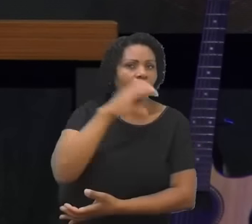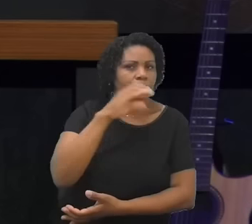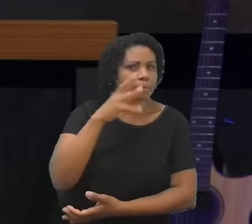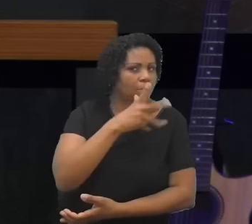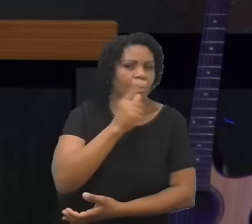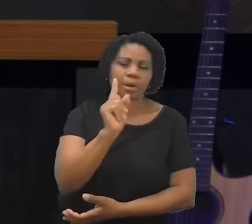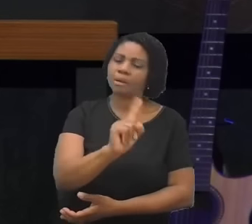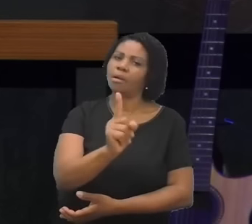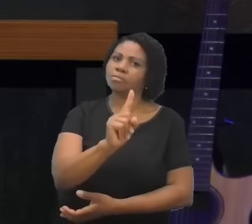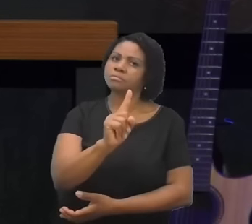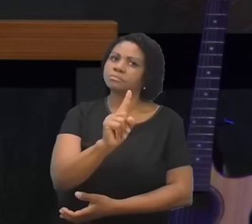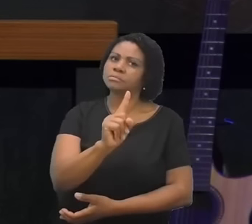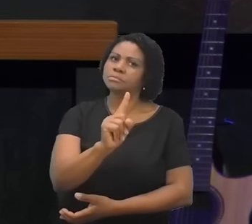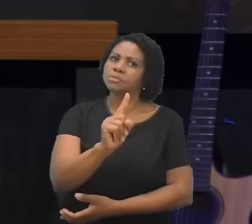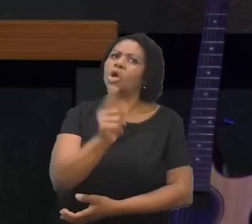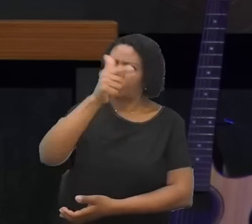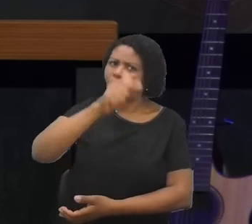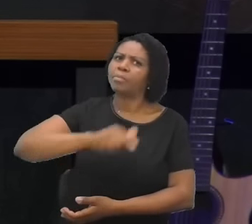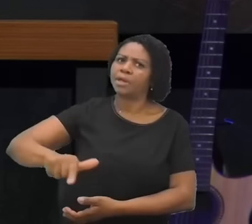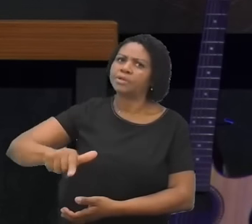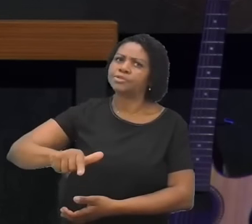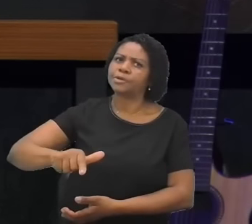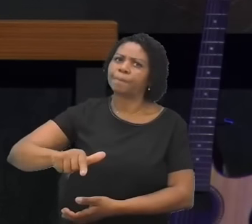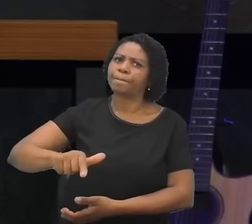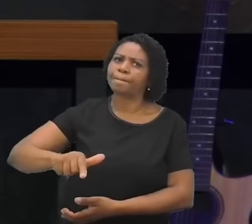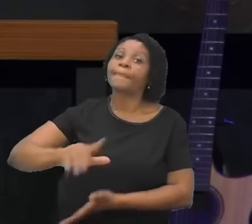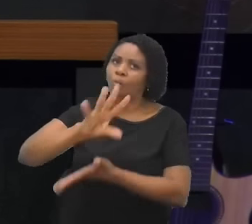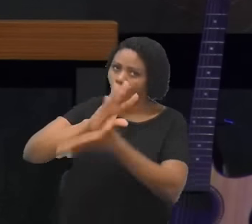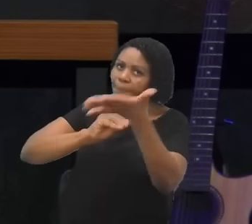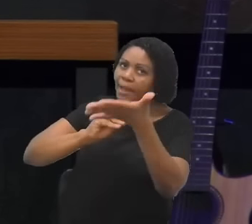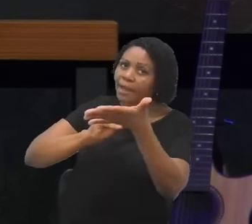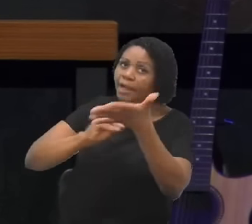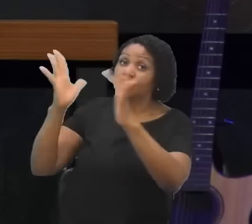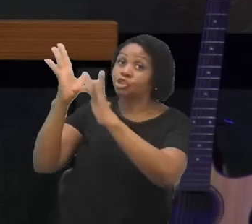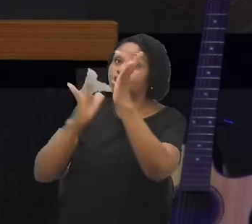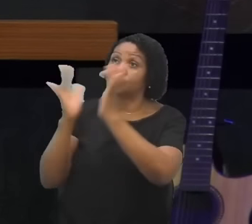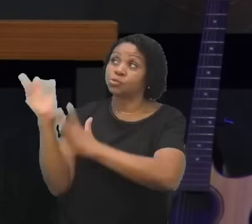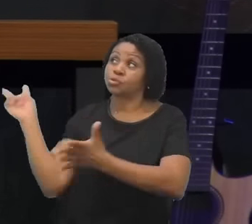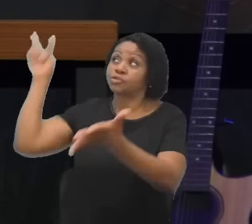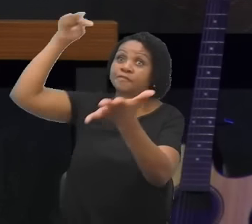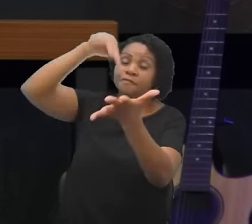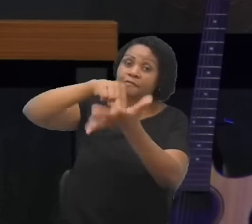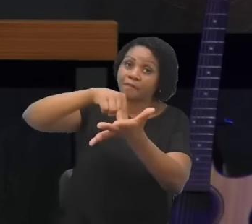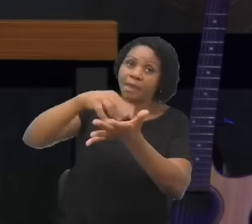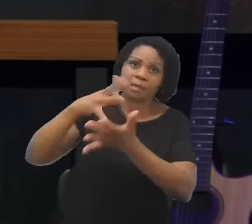Ai, não. Eu vou dar mais uma chance. Eu falo e você repete. Venho sem demora.